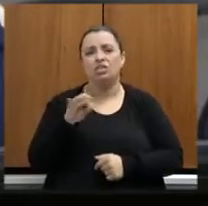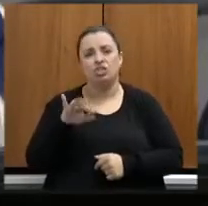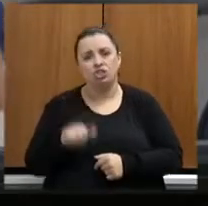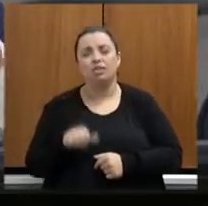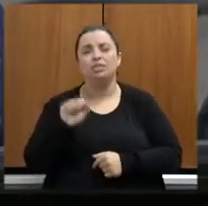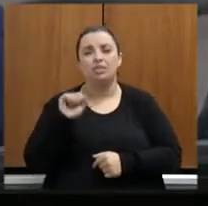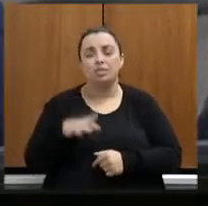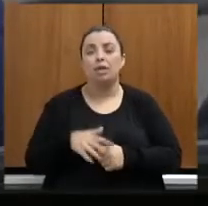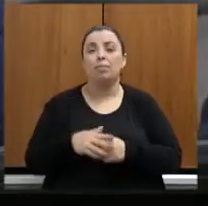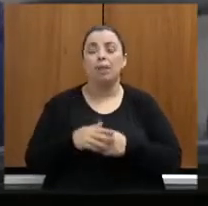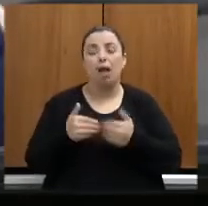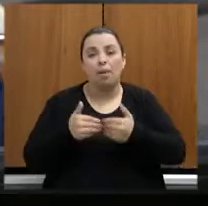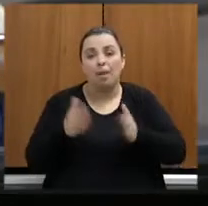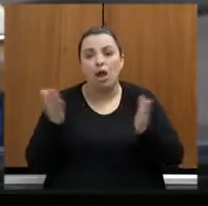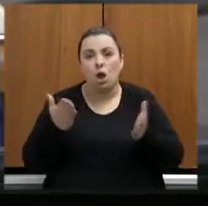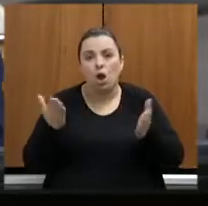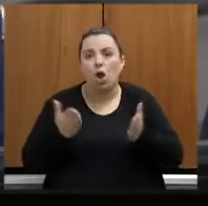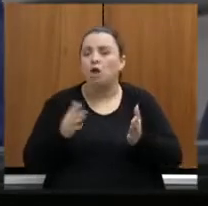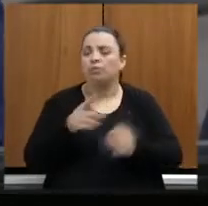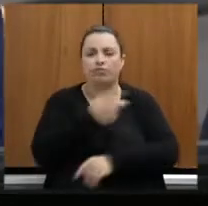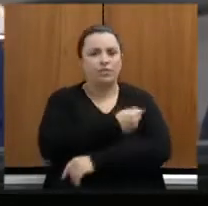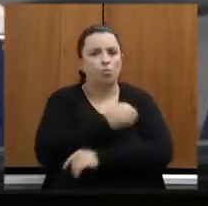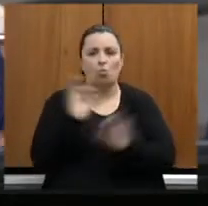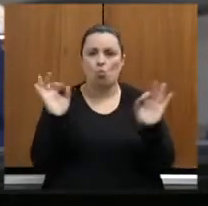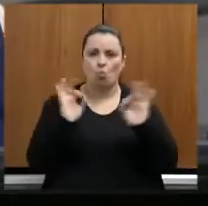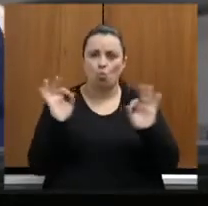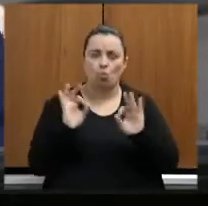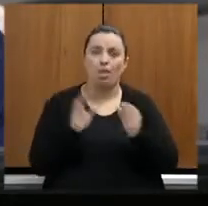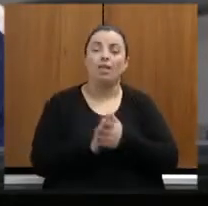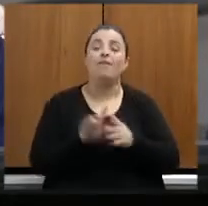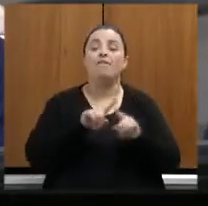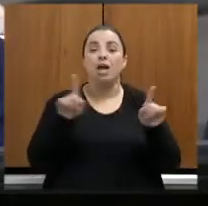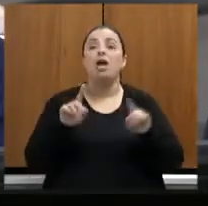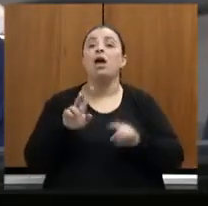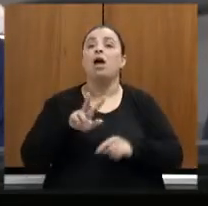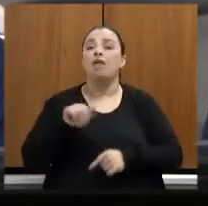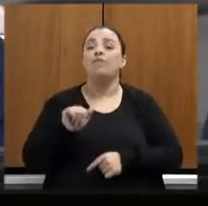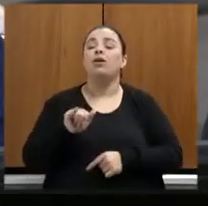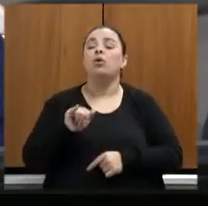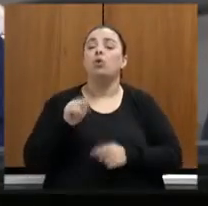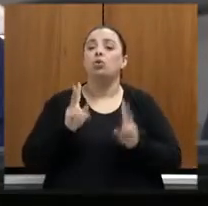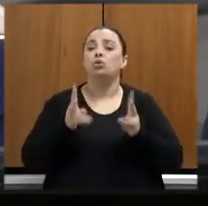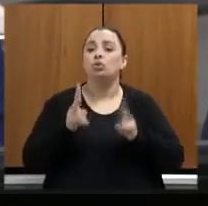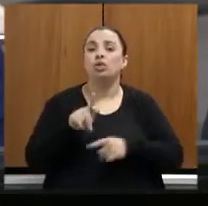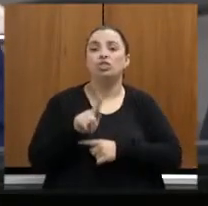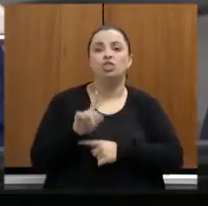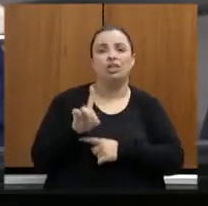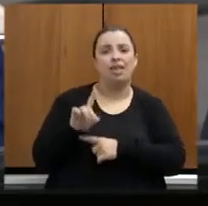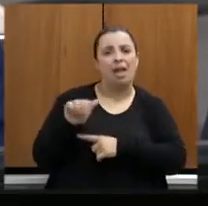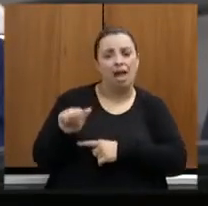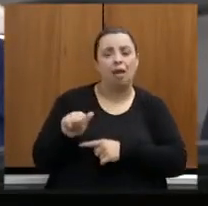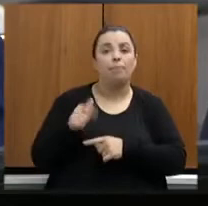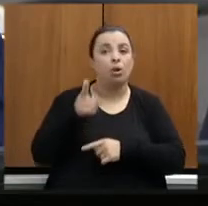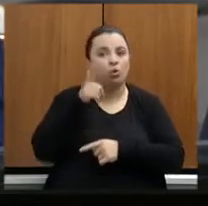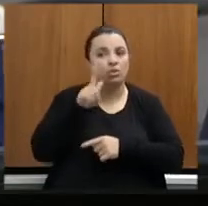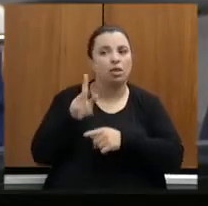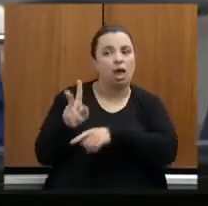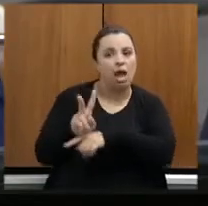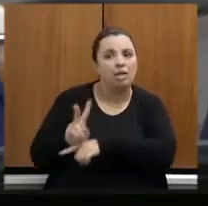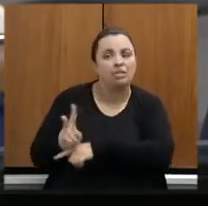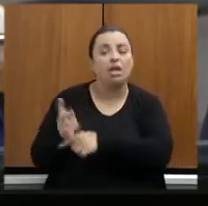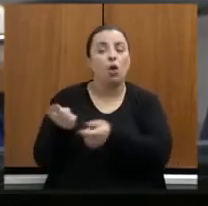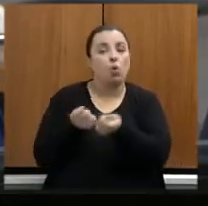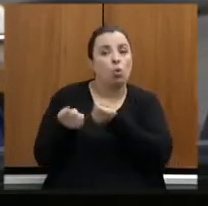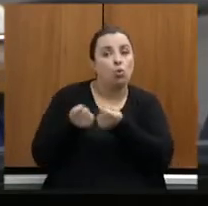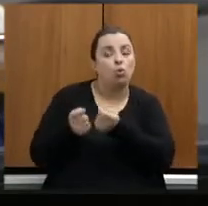sem vacinação vai continuar tendo a missão de GTA do mesmo jeito Claro bater rastreabilidade para ter o controle vamos